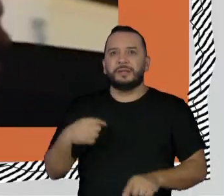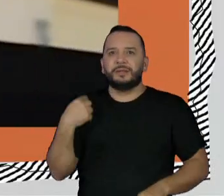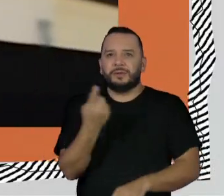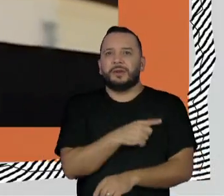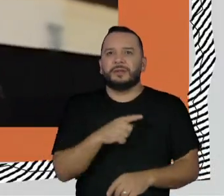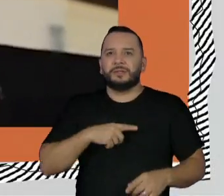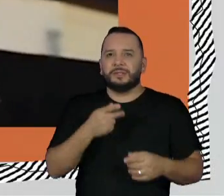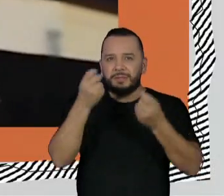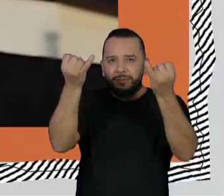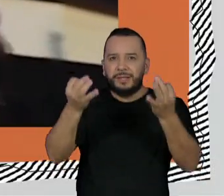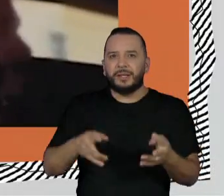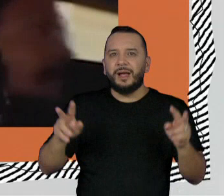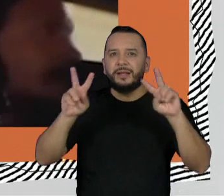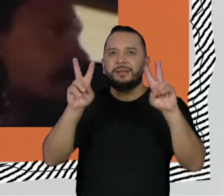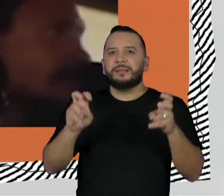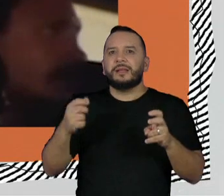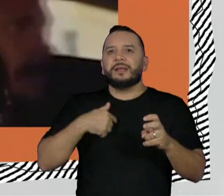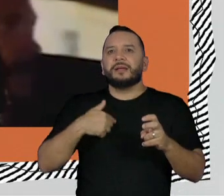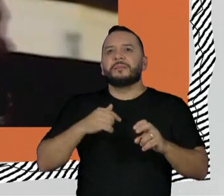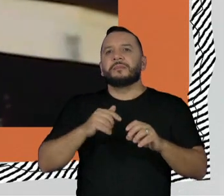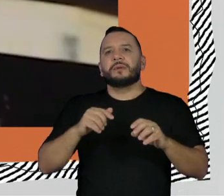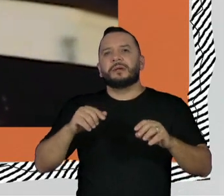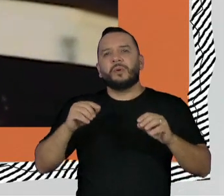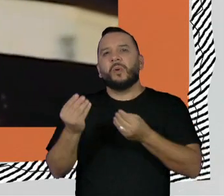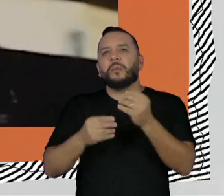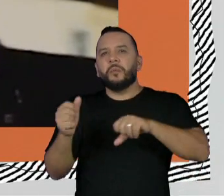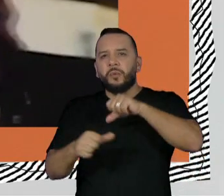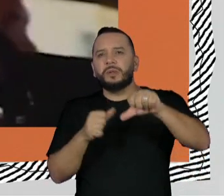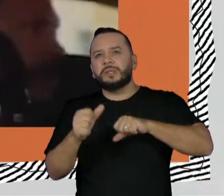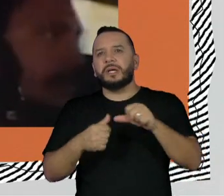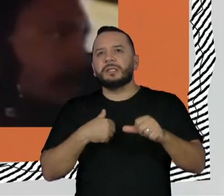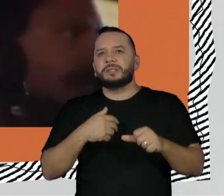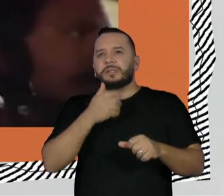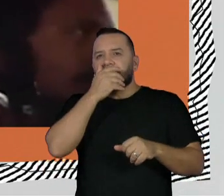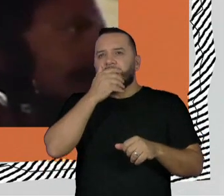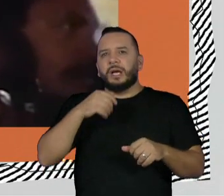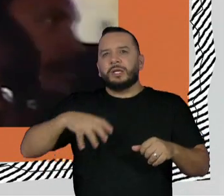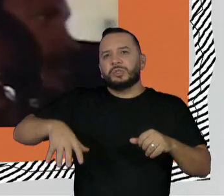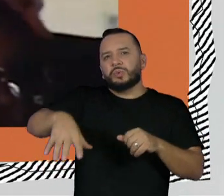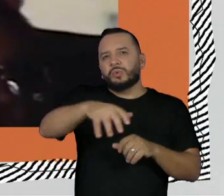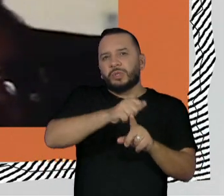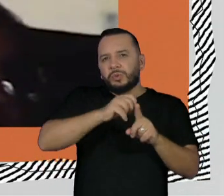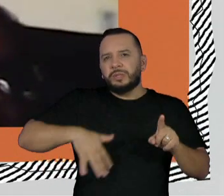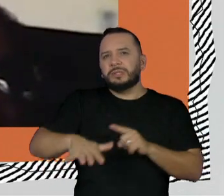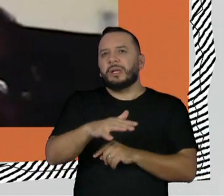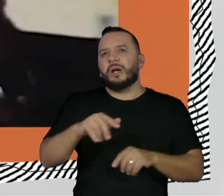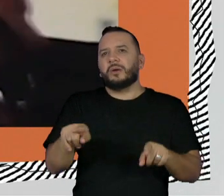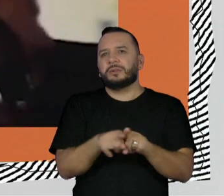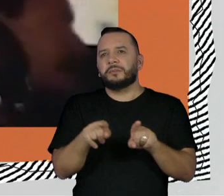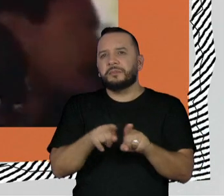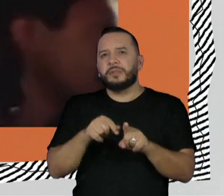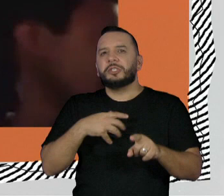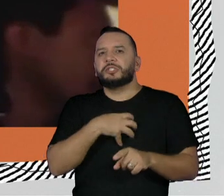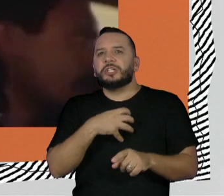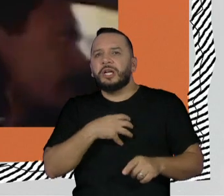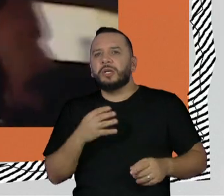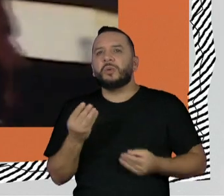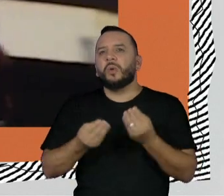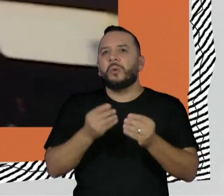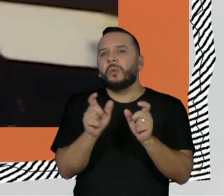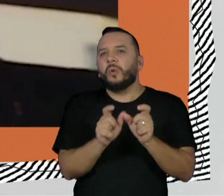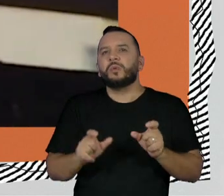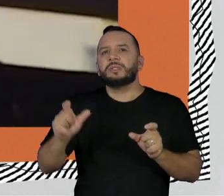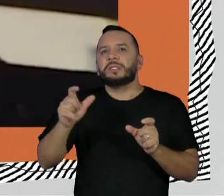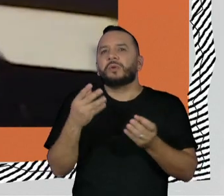talk about a complete and total change in the structures of this society, because that's the only way that a concept